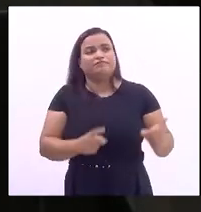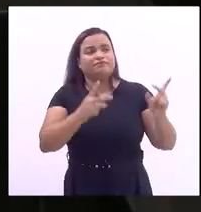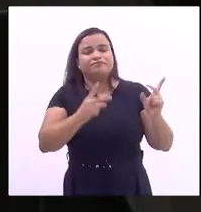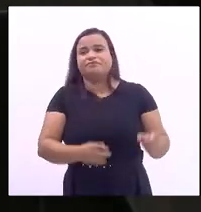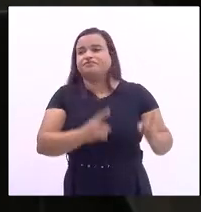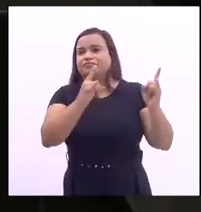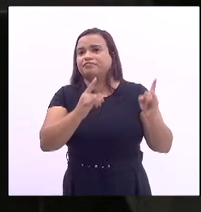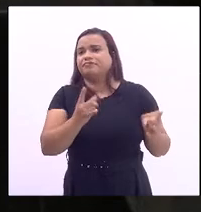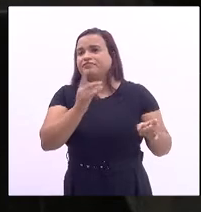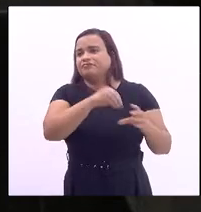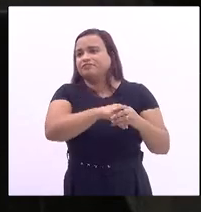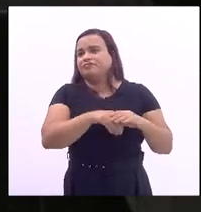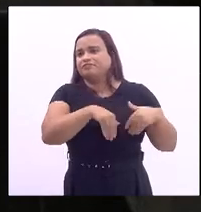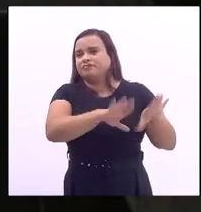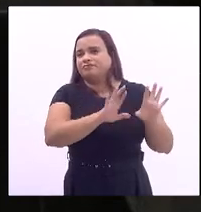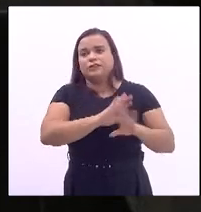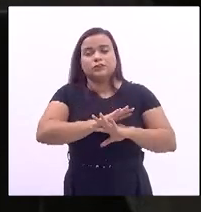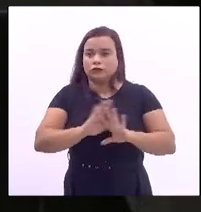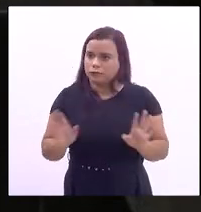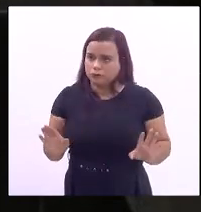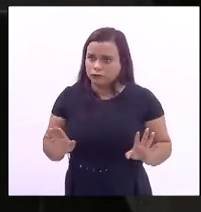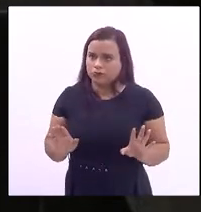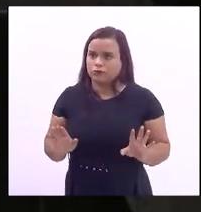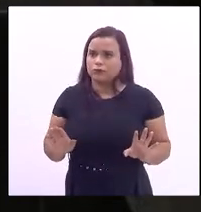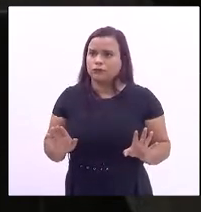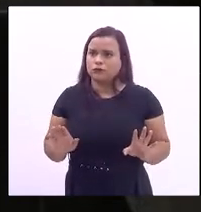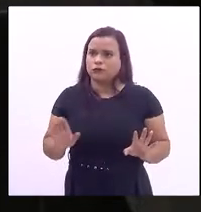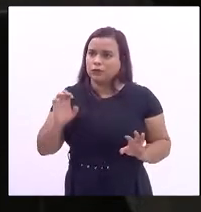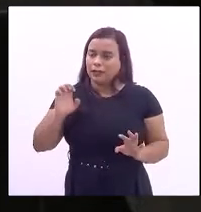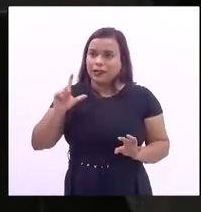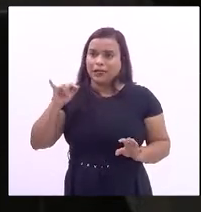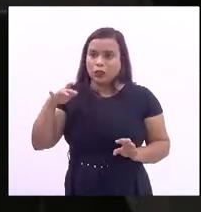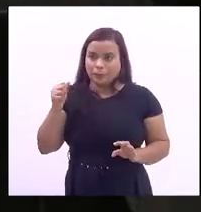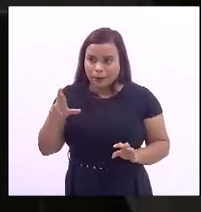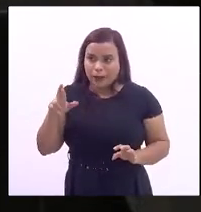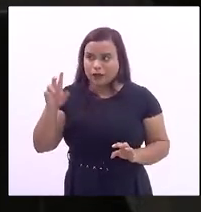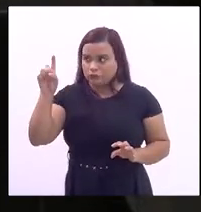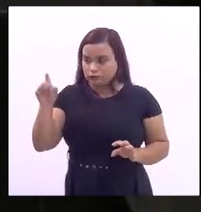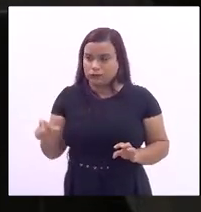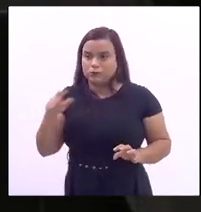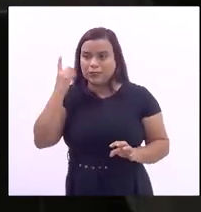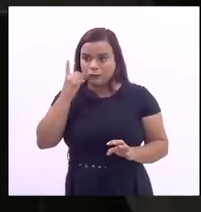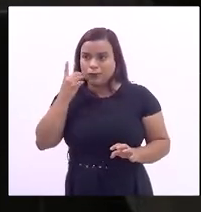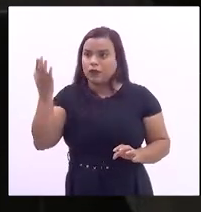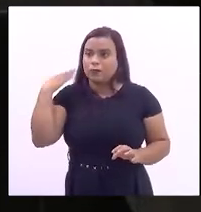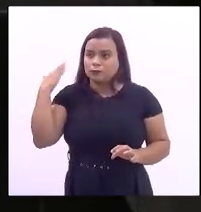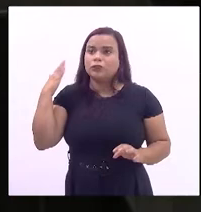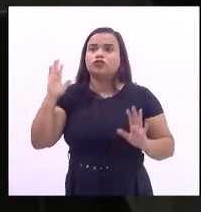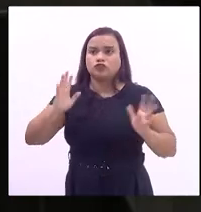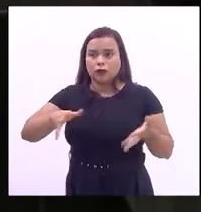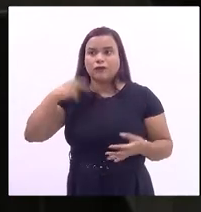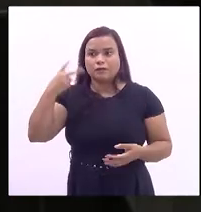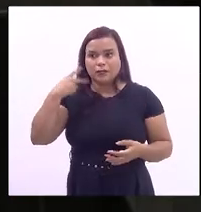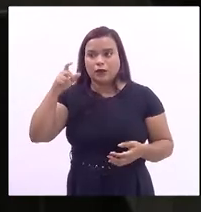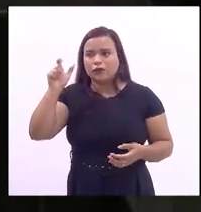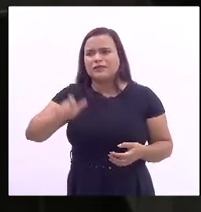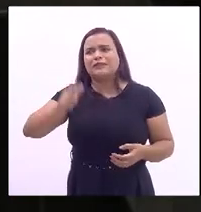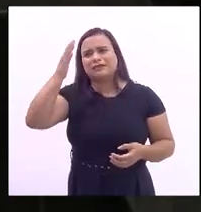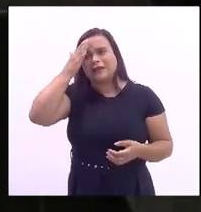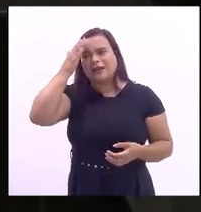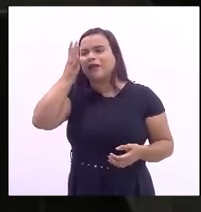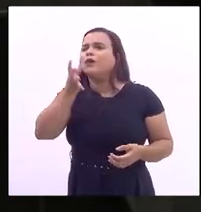e a esse deputado Aliomar o senhor foi vereador bom e é um empreendedor